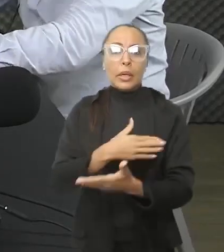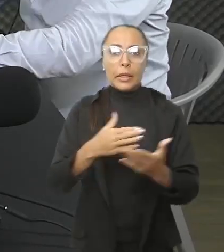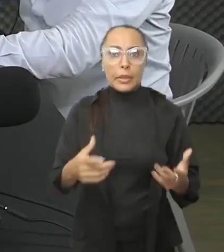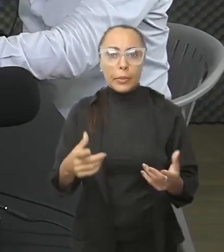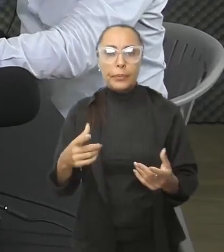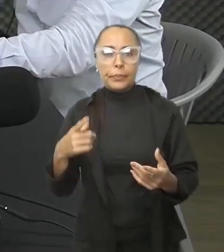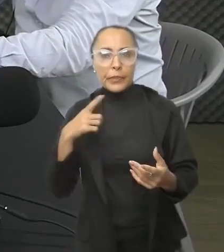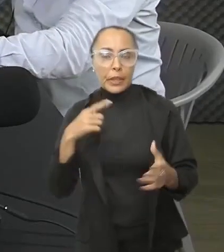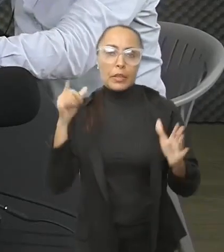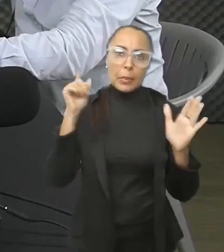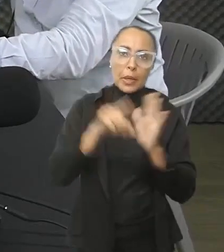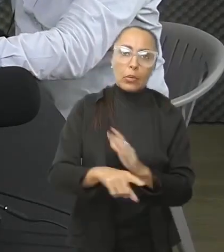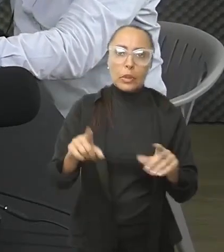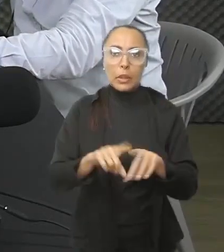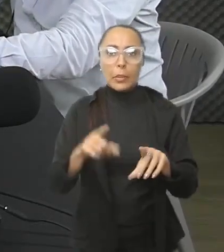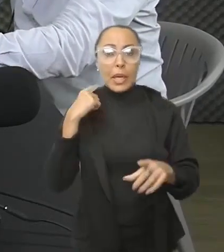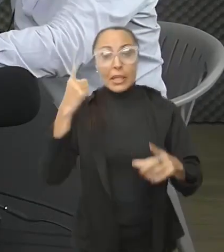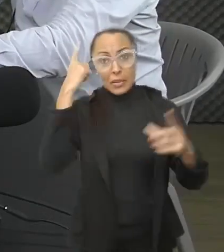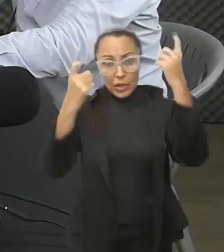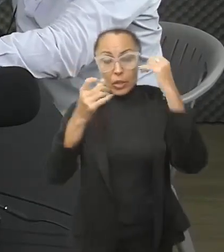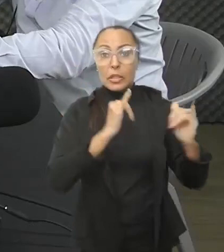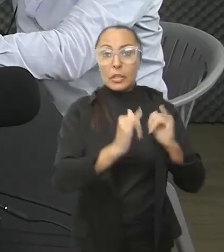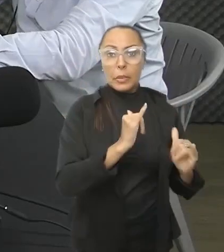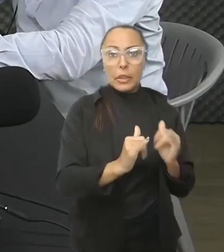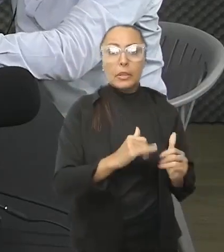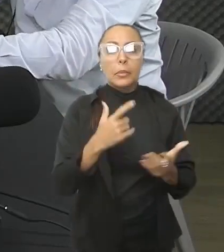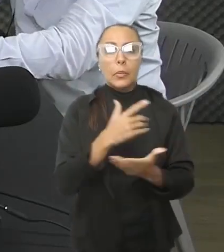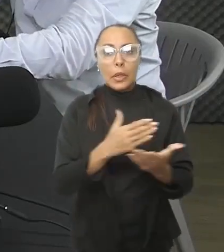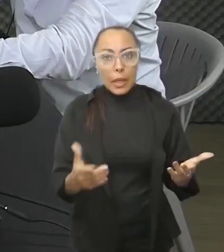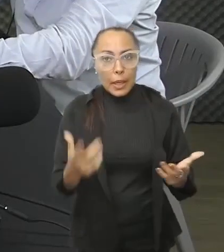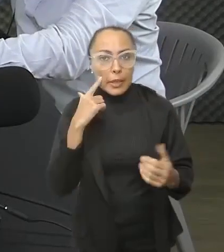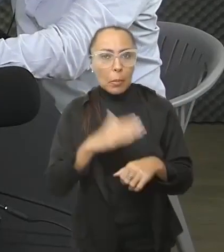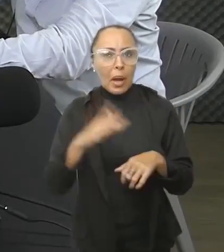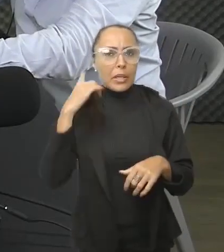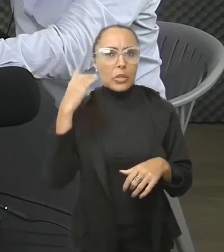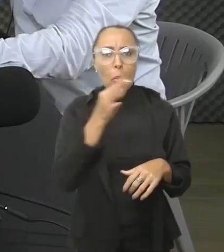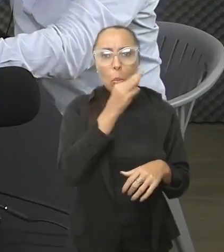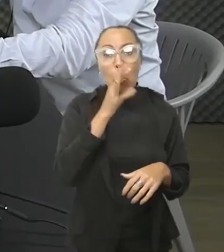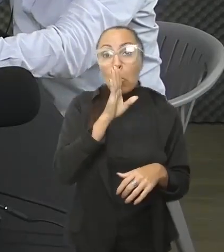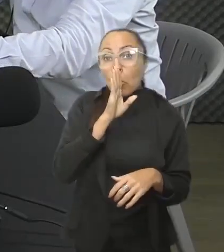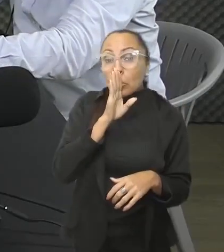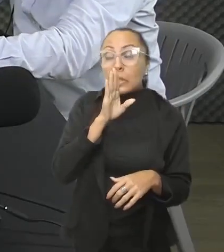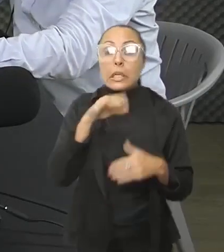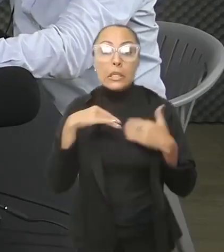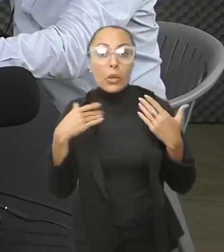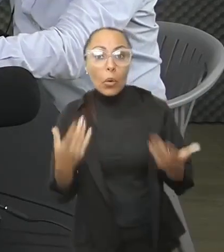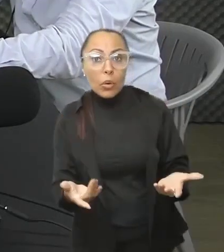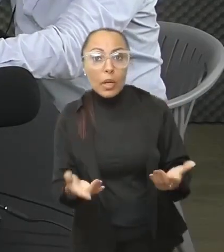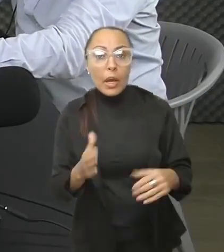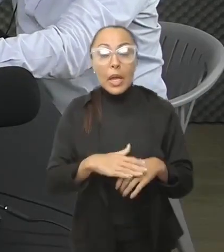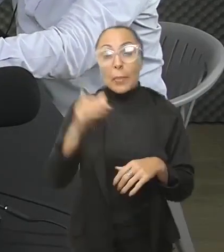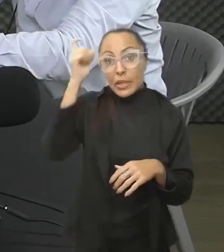uma outra pergunta sobre essa questão da violência cibernética, que eu imagino que seja uma violência muito mais silenciosa e uma violência talvez mais difícil de